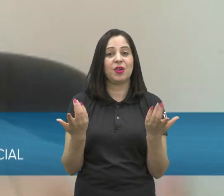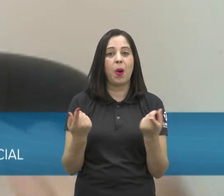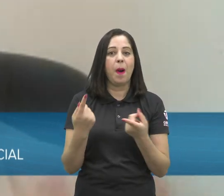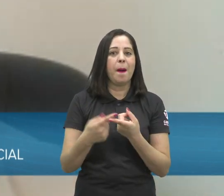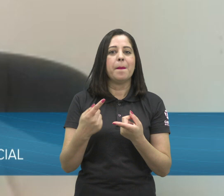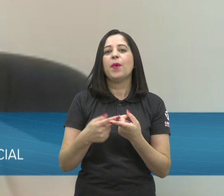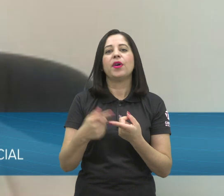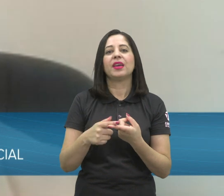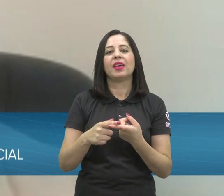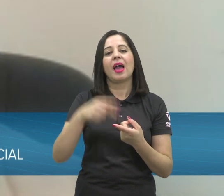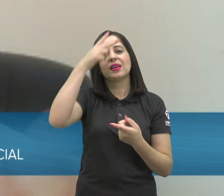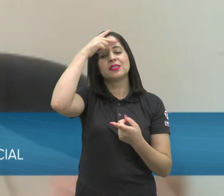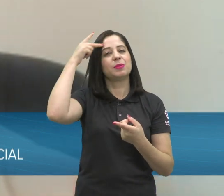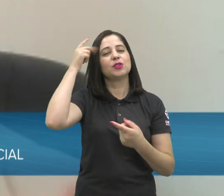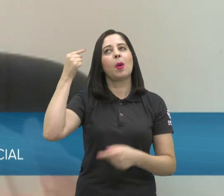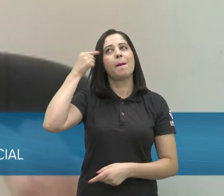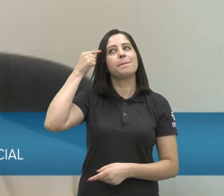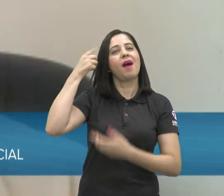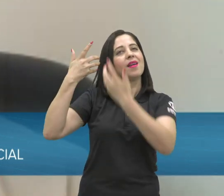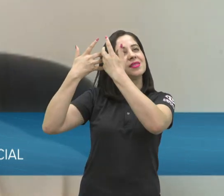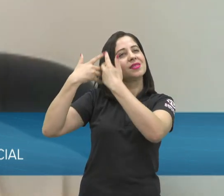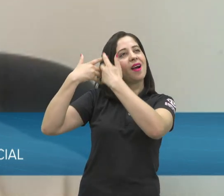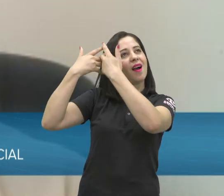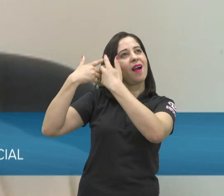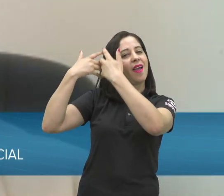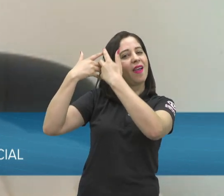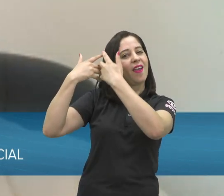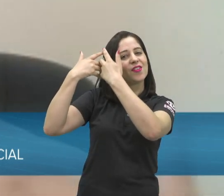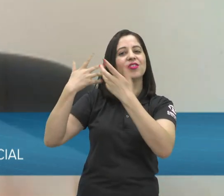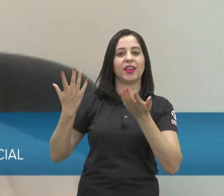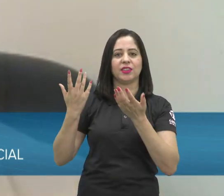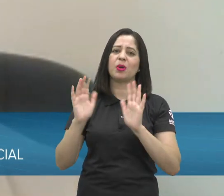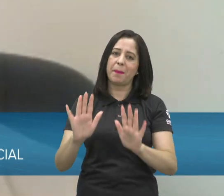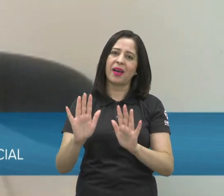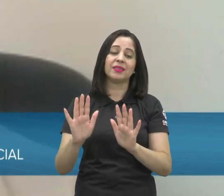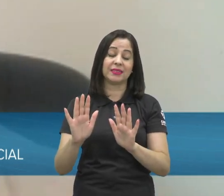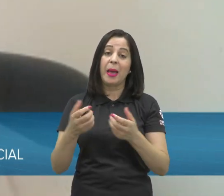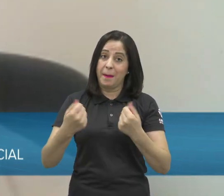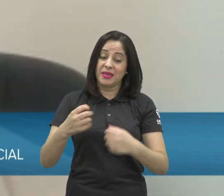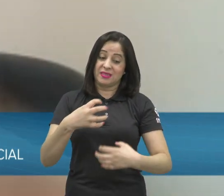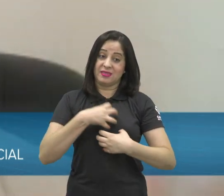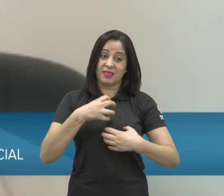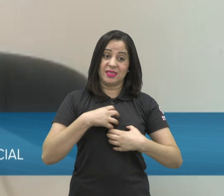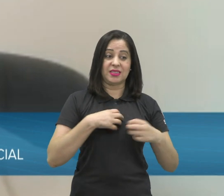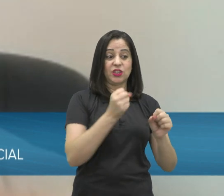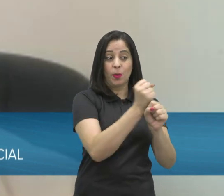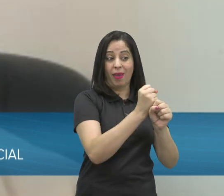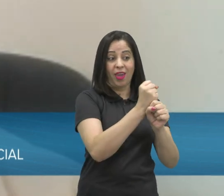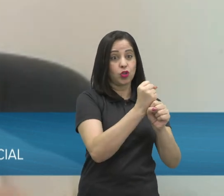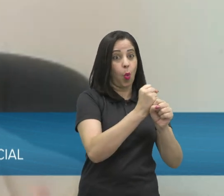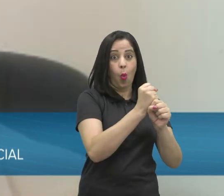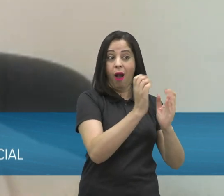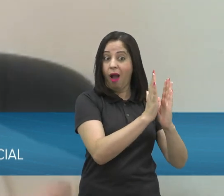externo que faz as pessoas se conectarem, e não deveria ser sempre assim, deveria ser totalmente anual e perpétuo, né? Essa conexão,